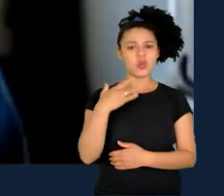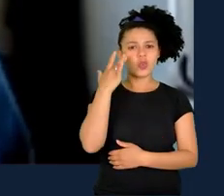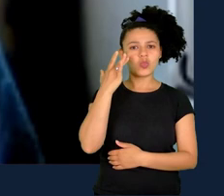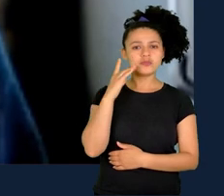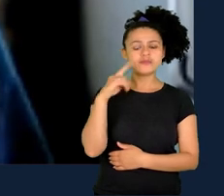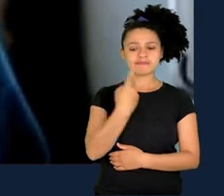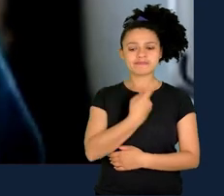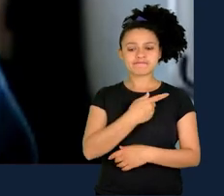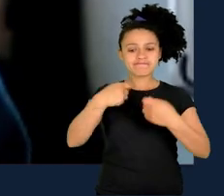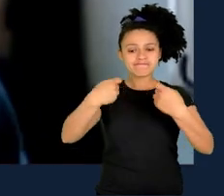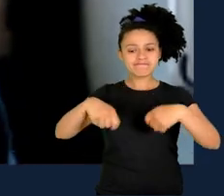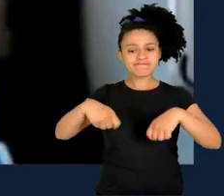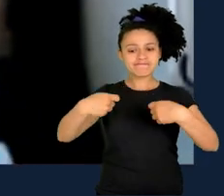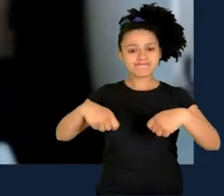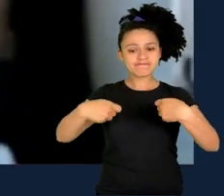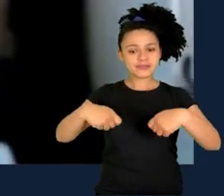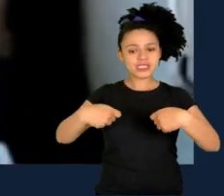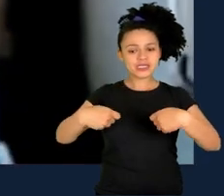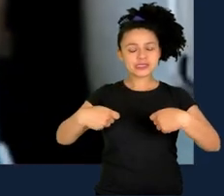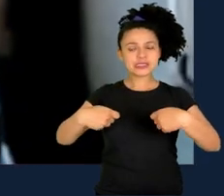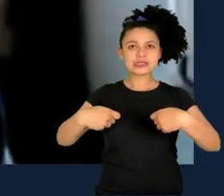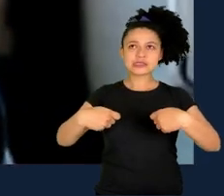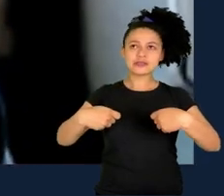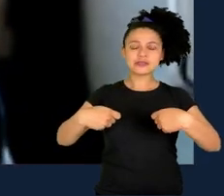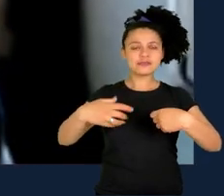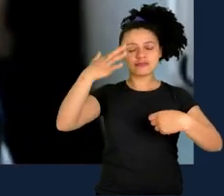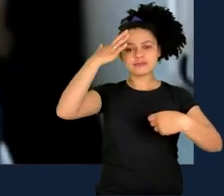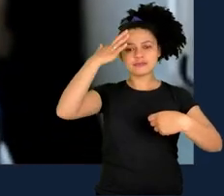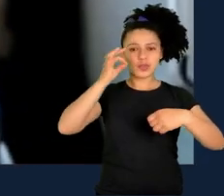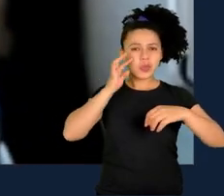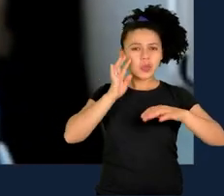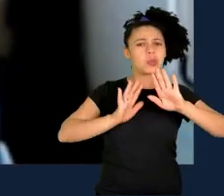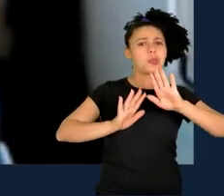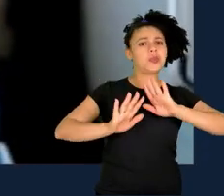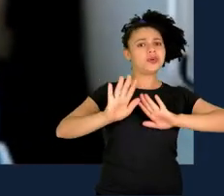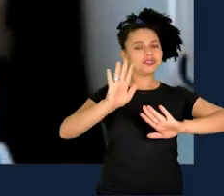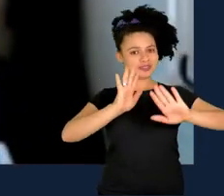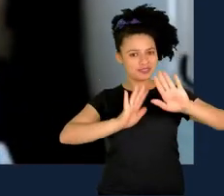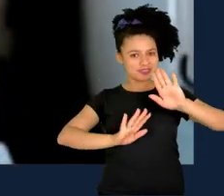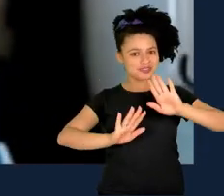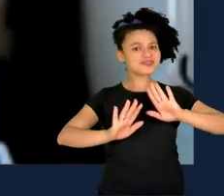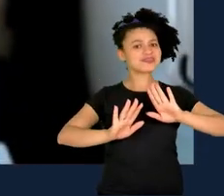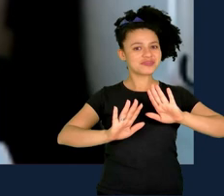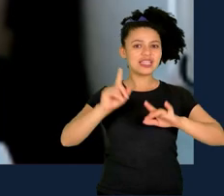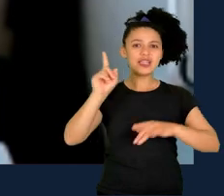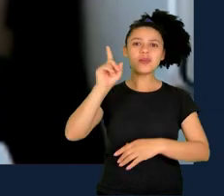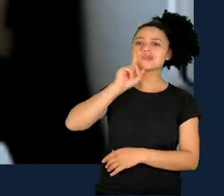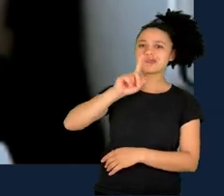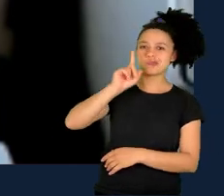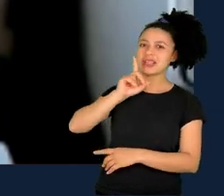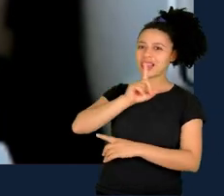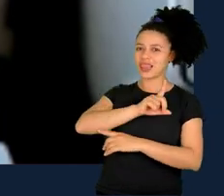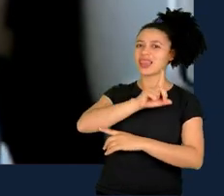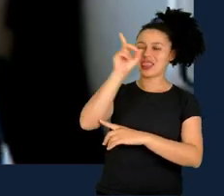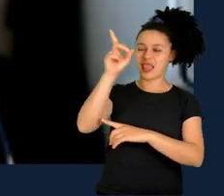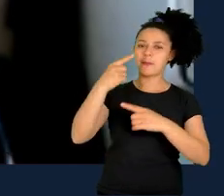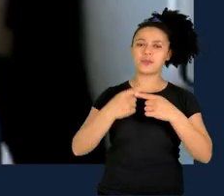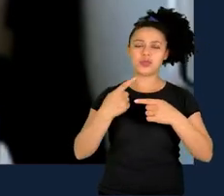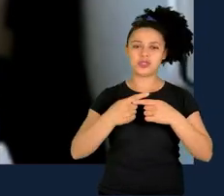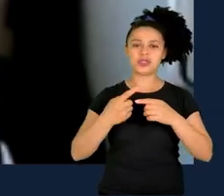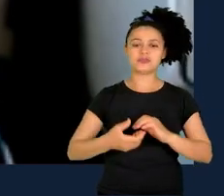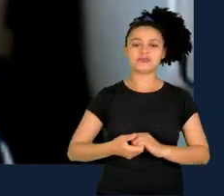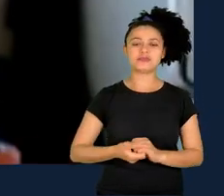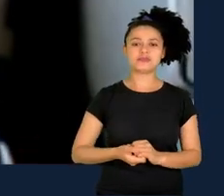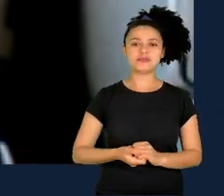precisa, com certeza, ser cauteloso nessa questão, certamente nos Estados Unidos, porque com